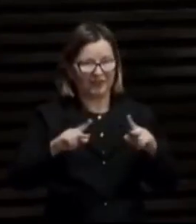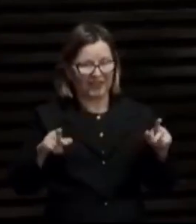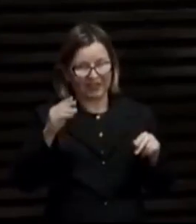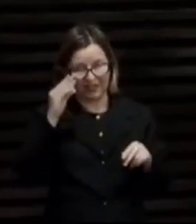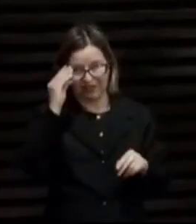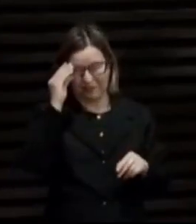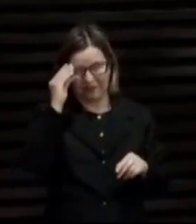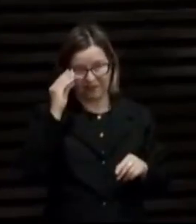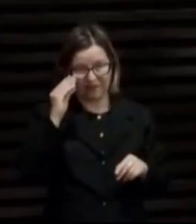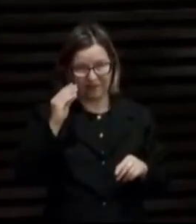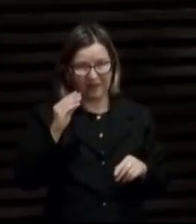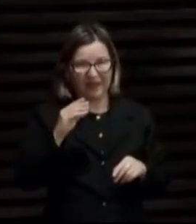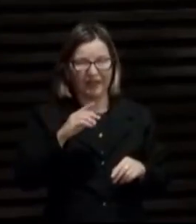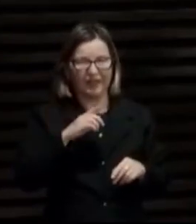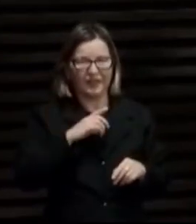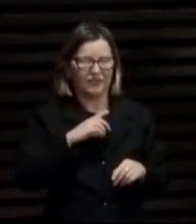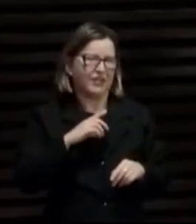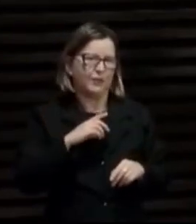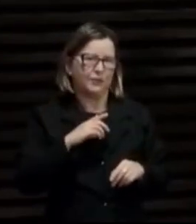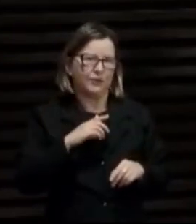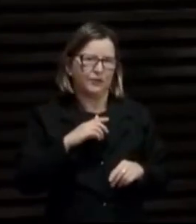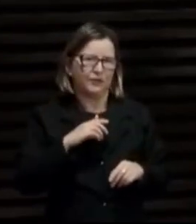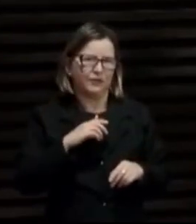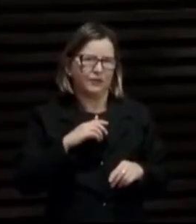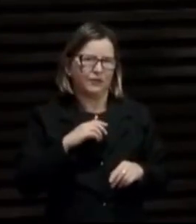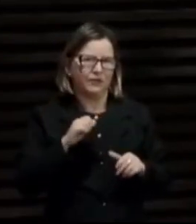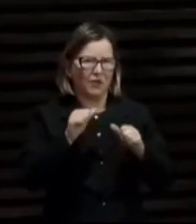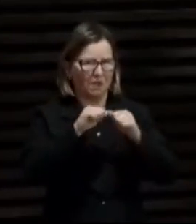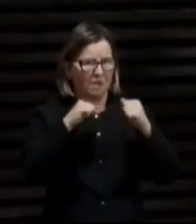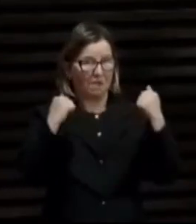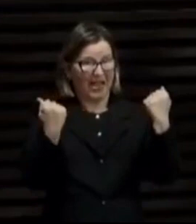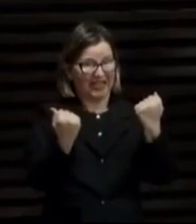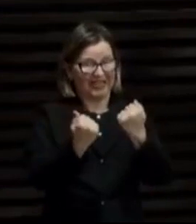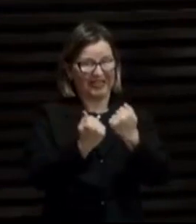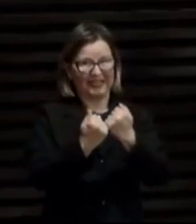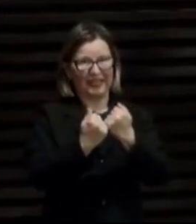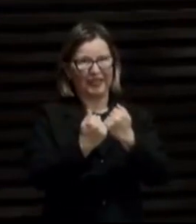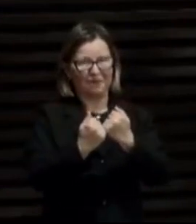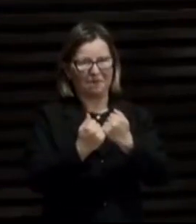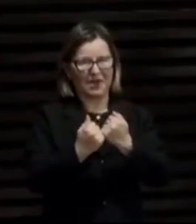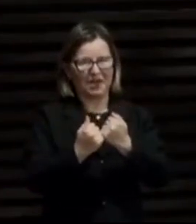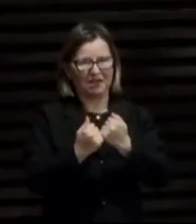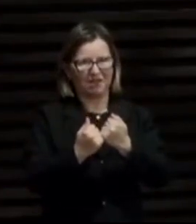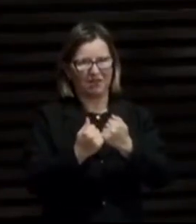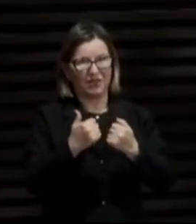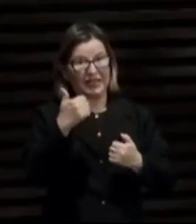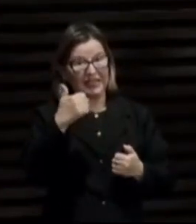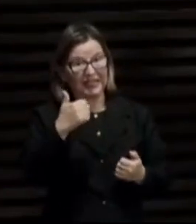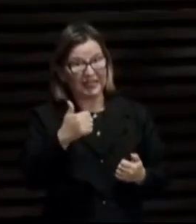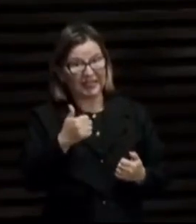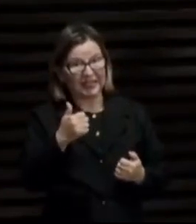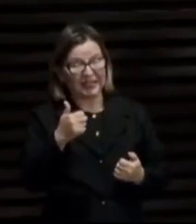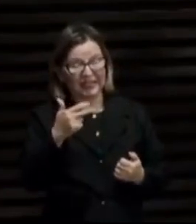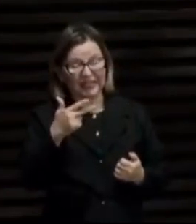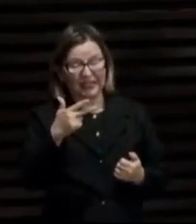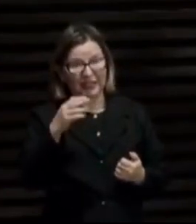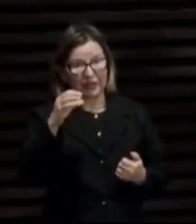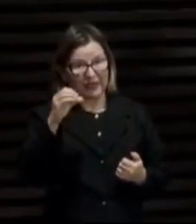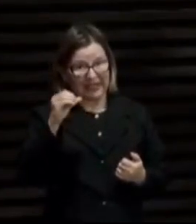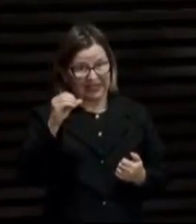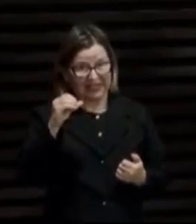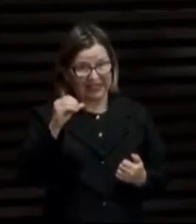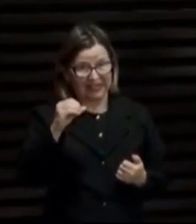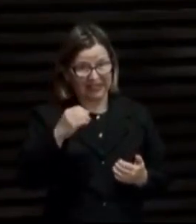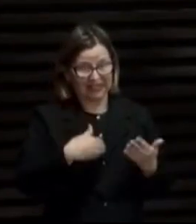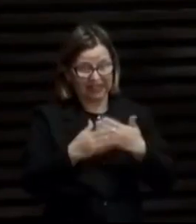agora aqui. Recebemos 130, cento e poucas pessoas aqui por batismo, por aclamação,